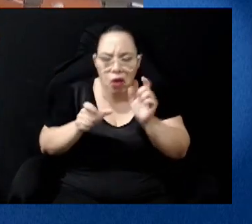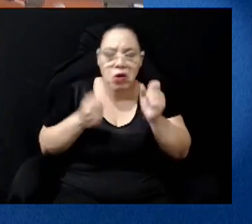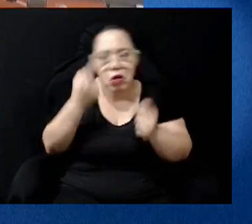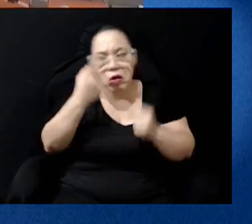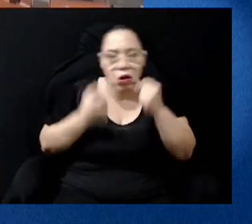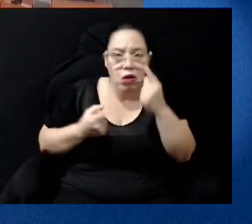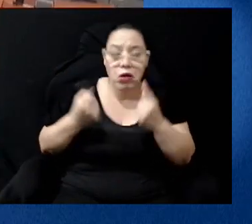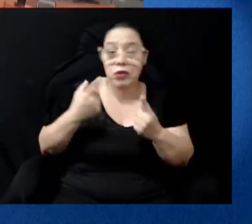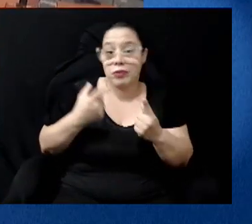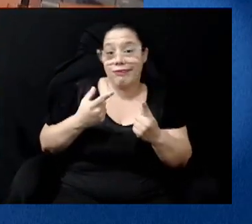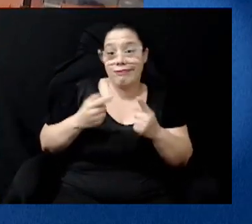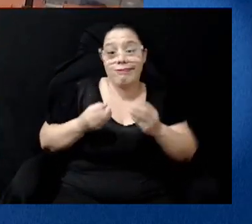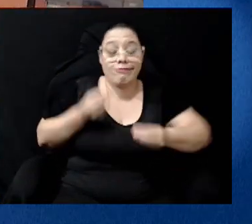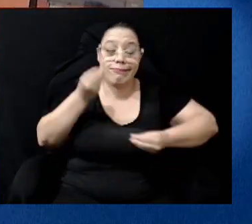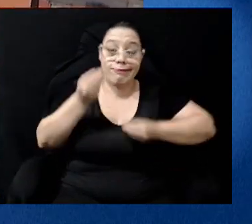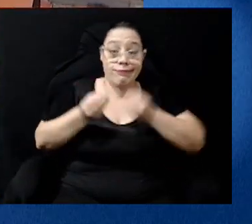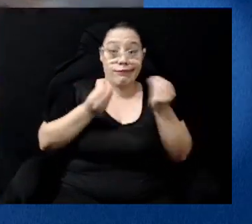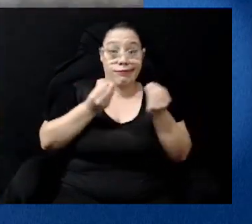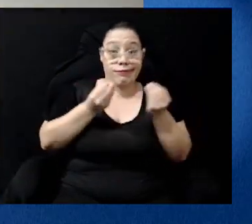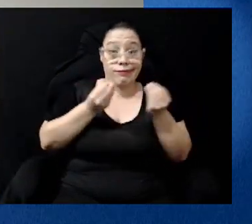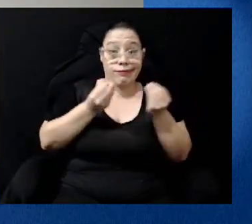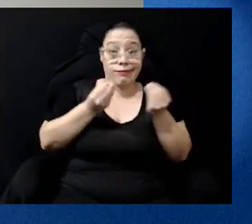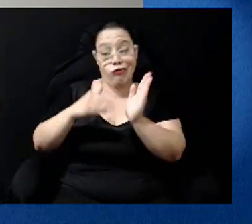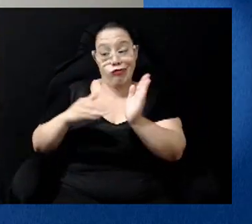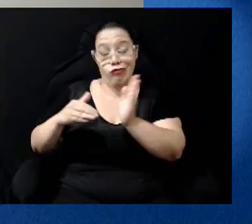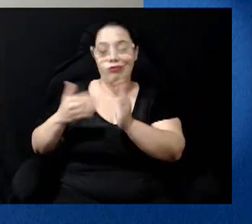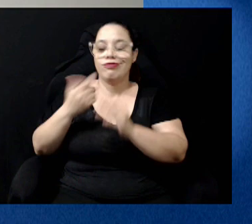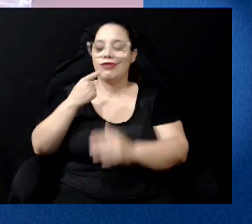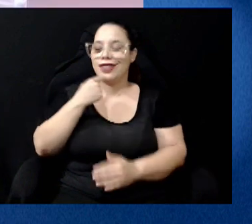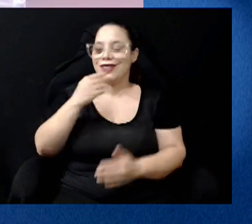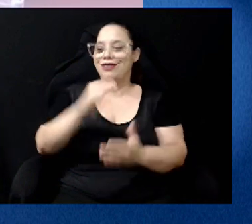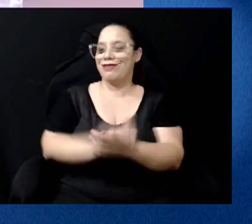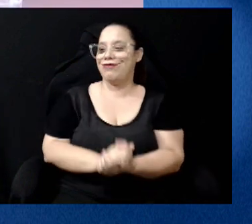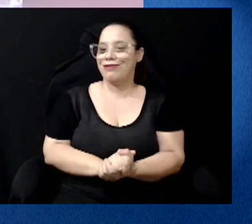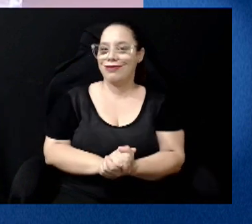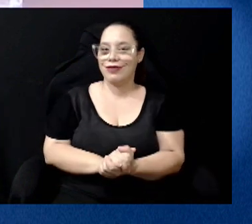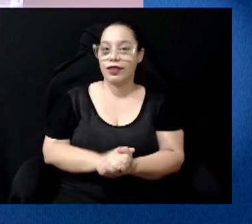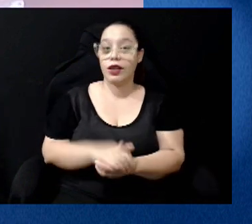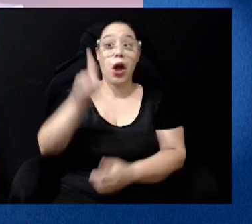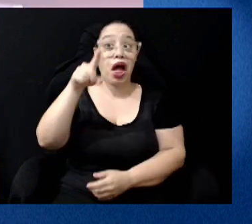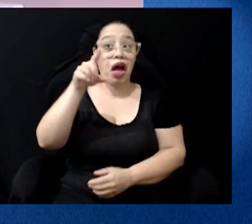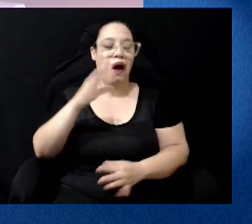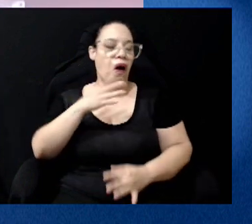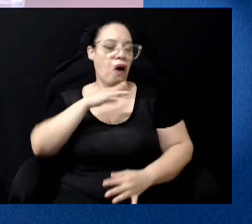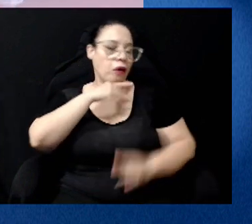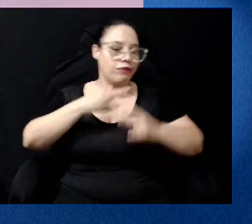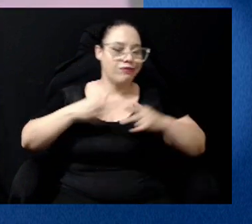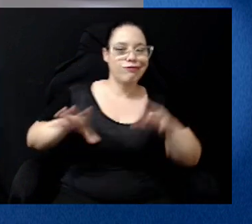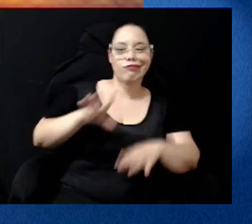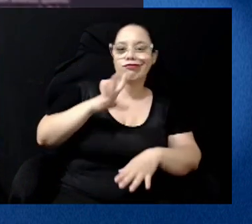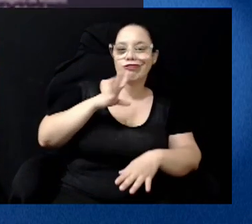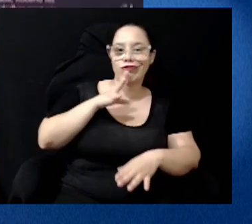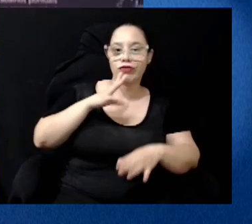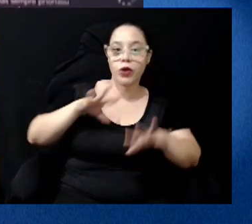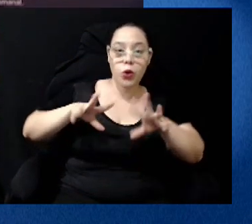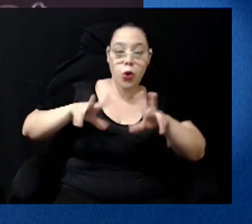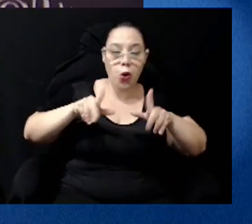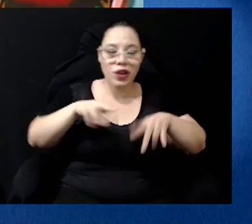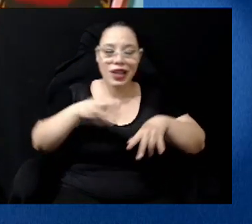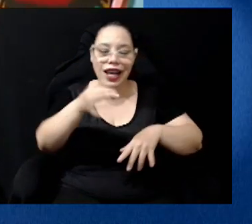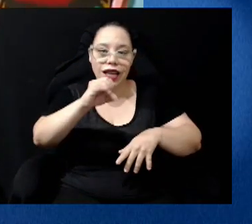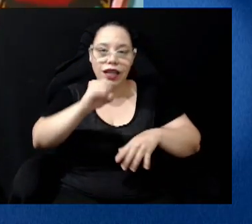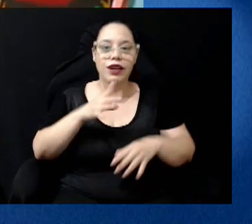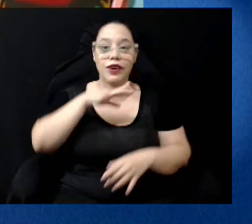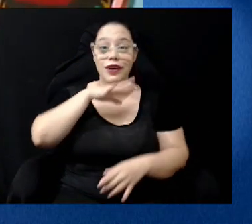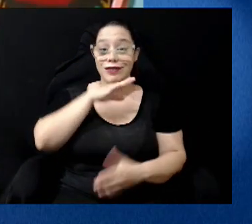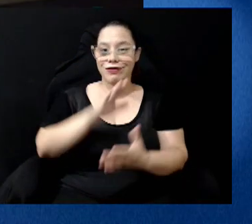como estão as candidaturas em Campinas. Noel Bicho, conheça a constelação animal.